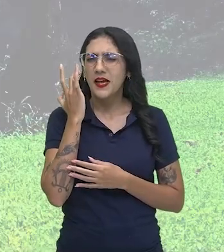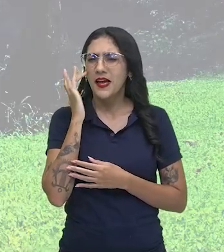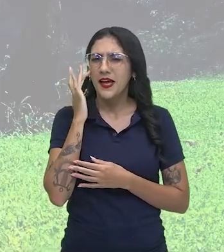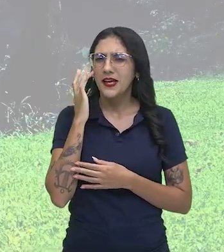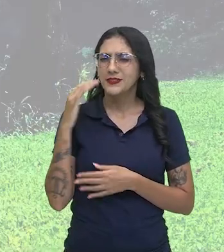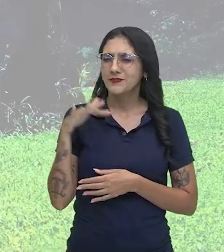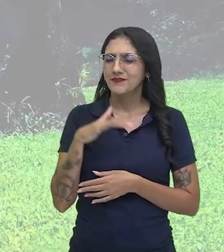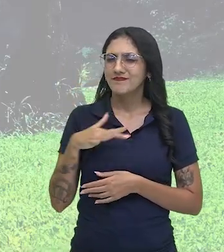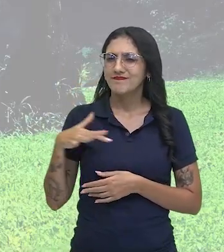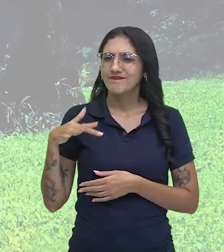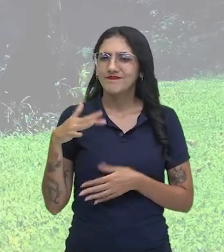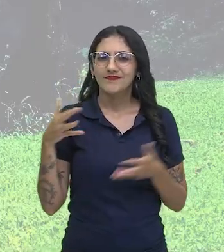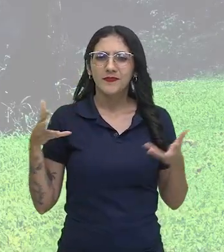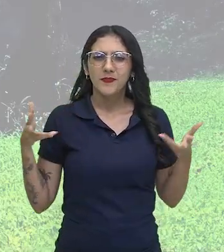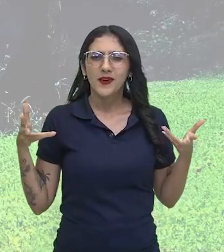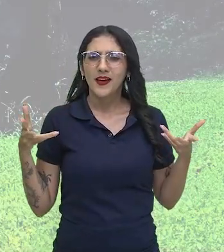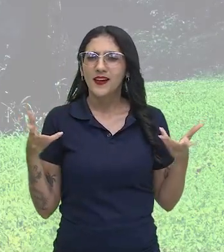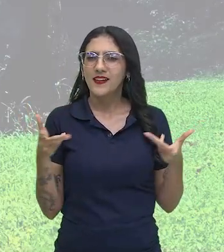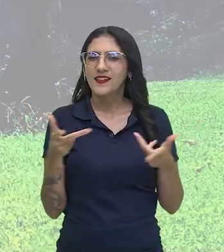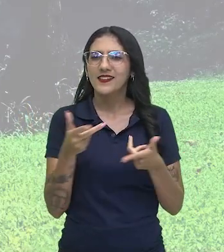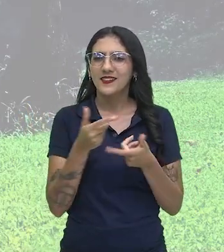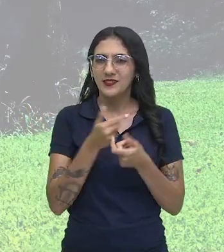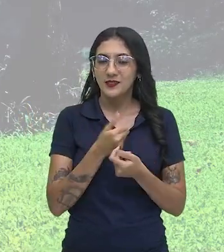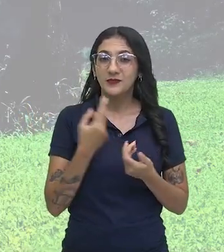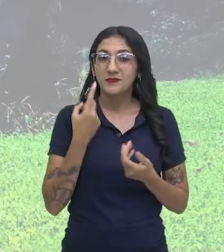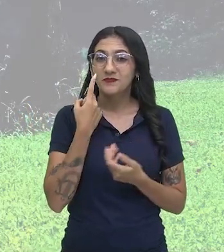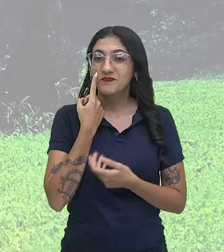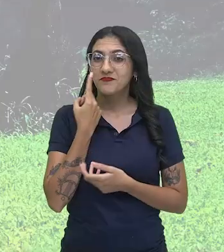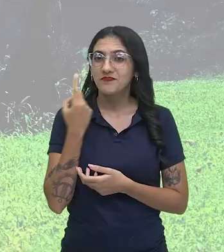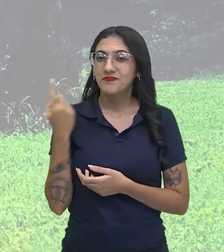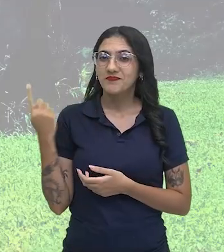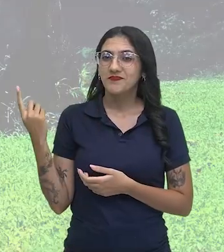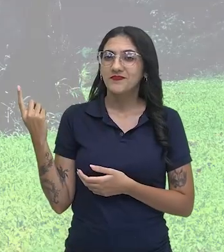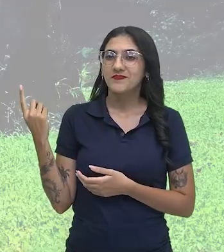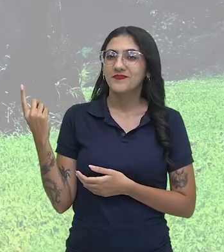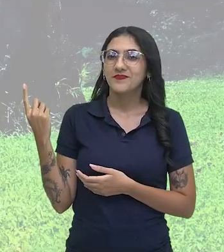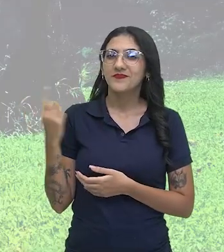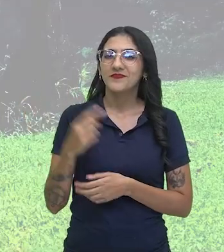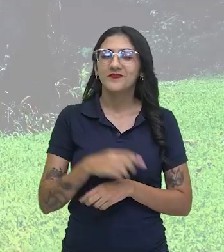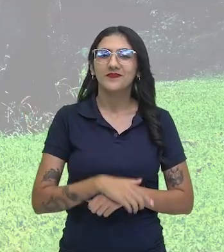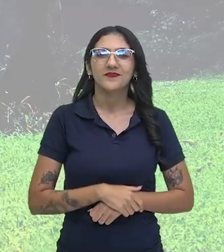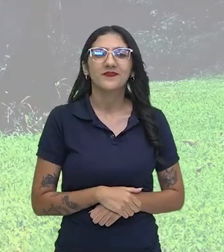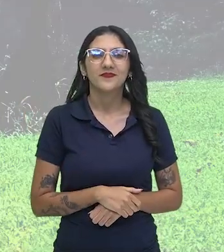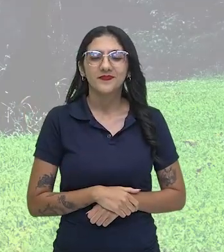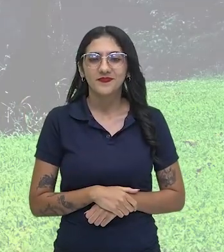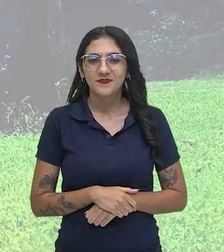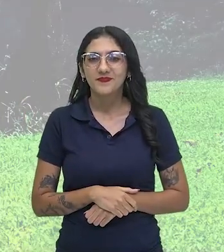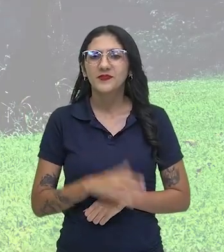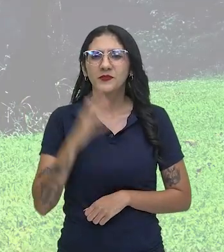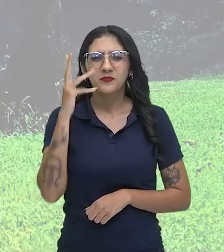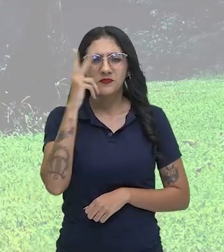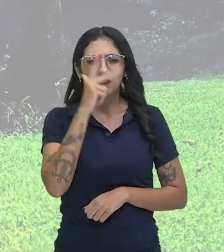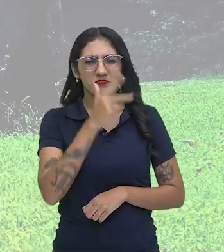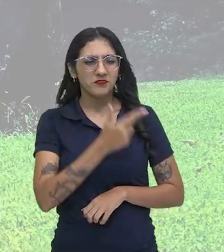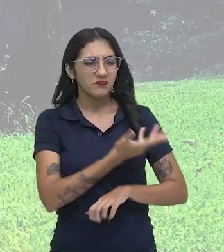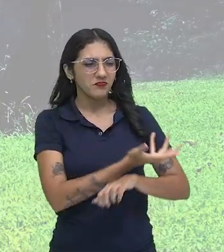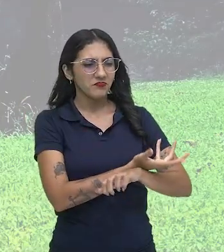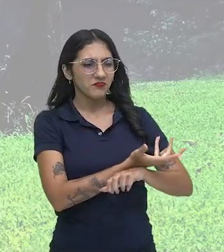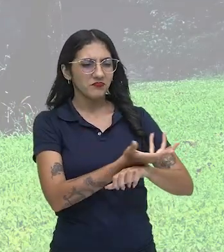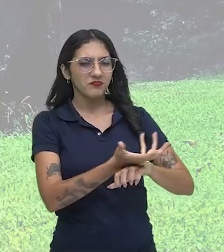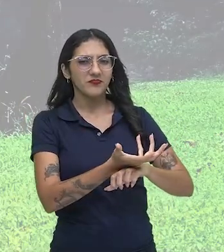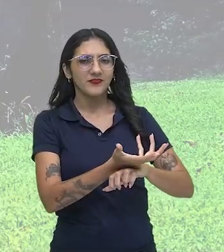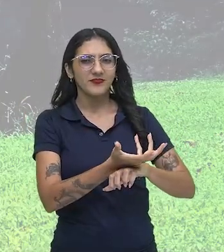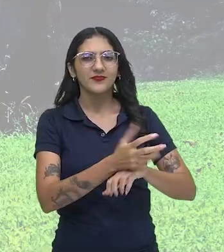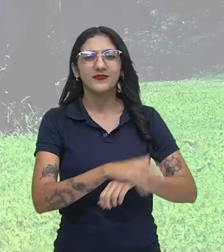maravilhoso Sim. que nós temos aqui, não é, Teacher? Olha só, surgiu aqui ao nosso lado uma linda Vitória Régia e